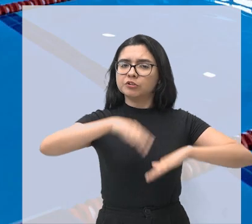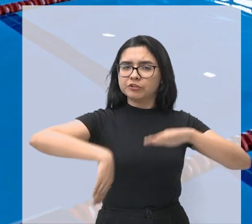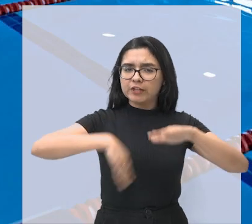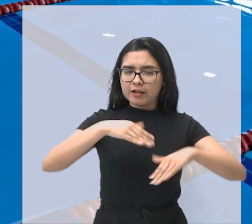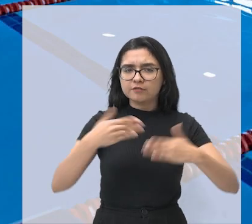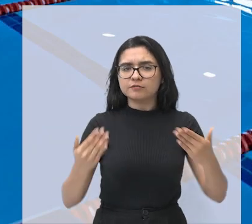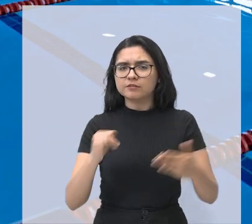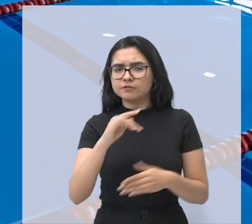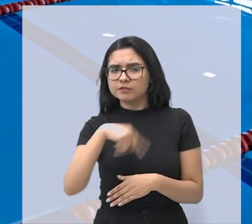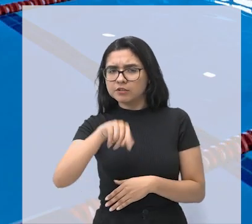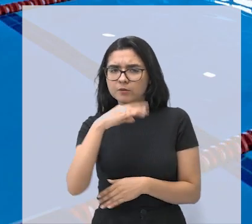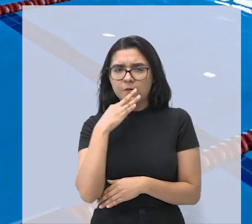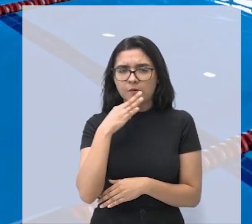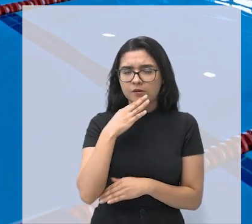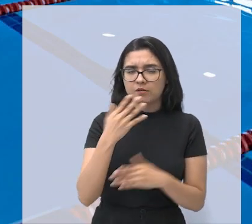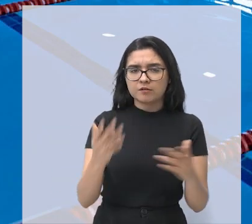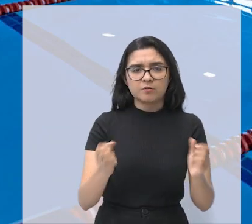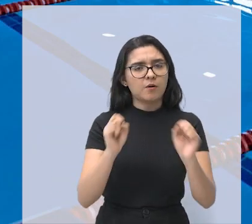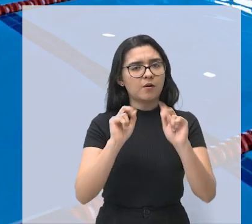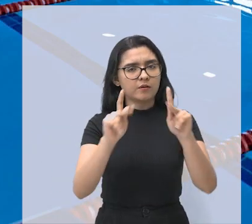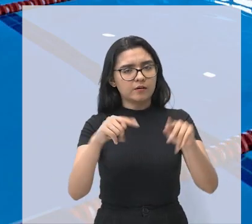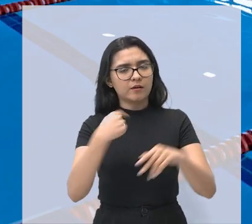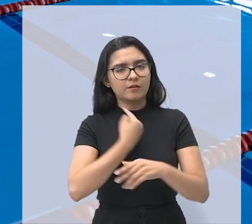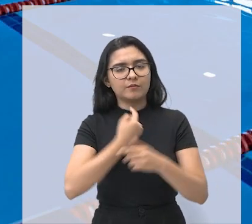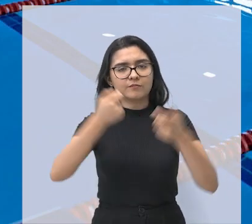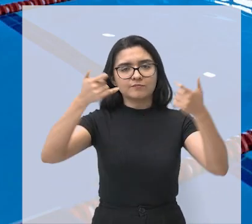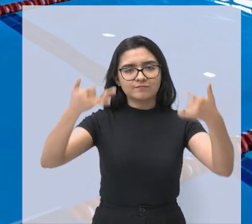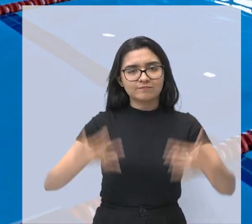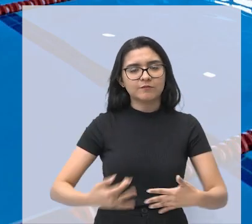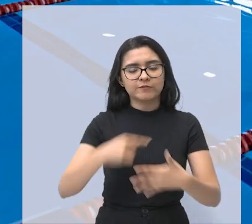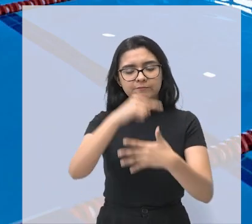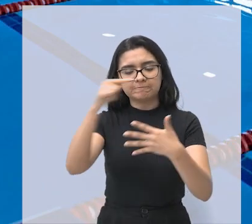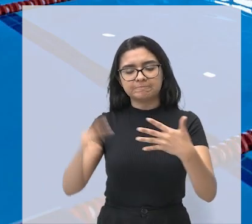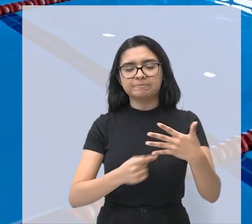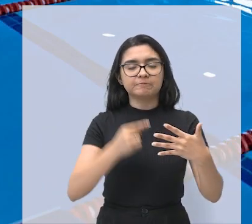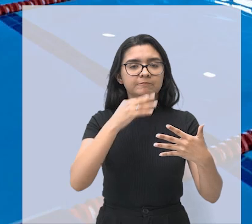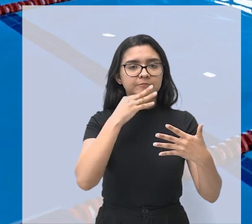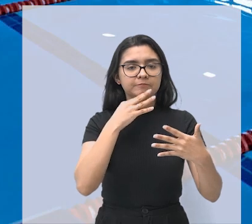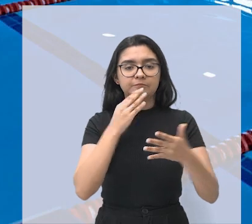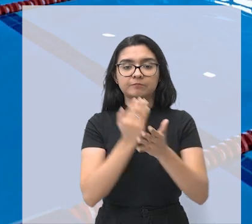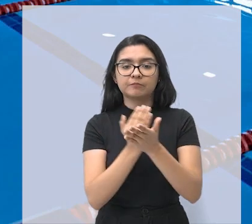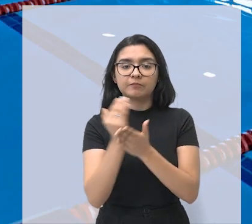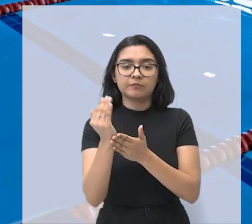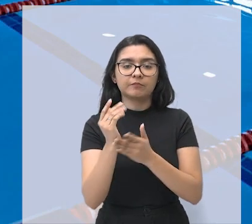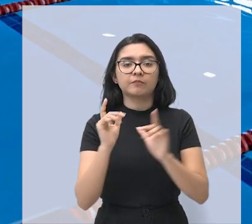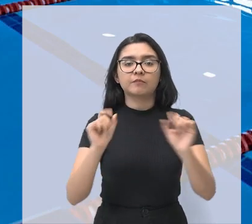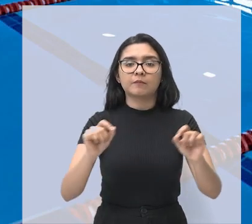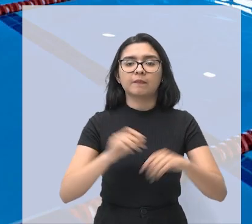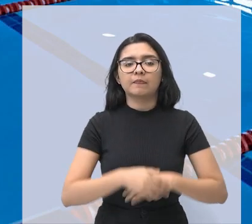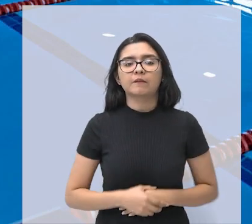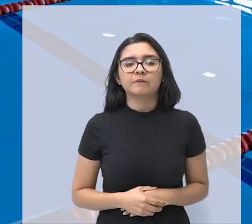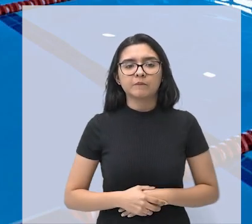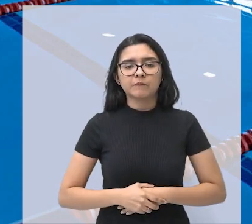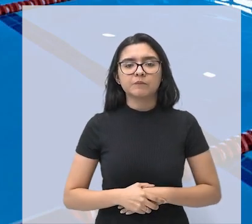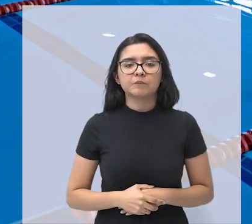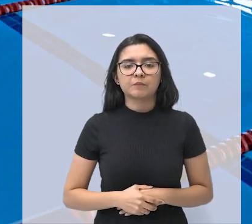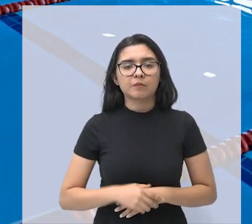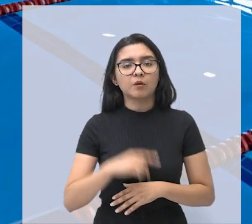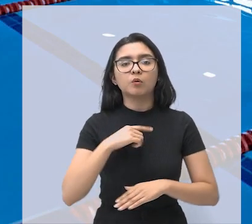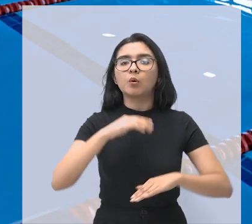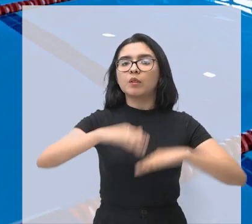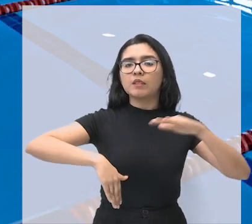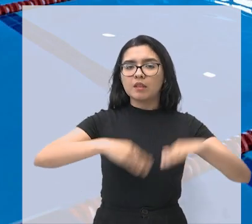não conhecem, não tem problema, porque nós iremos conhecer cada um deles. Iniciando pelo nado crawl.